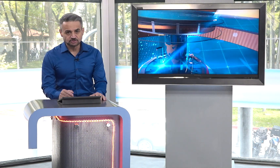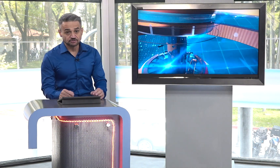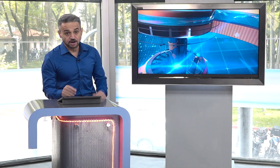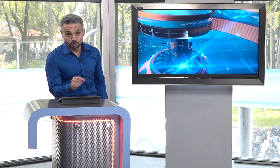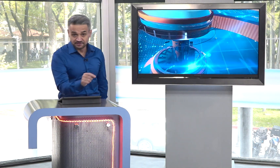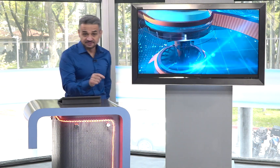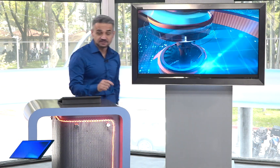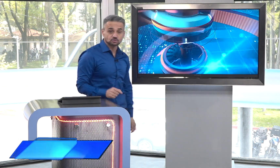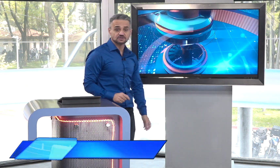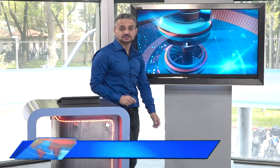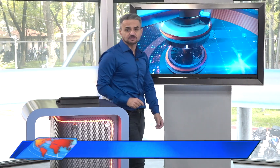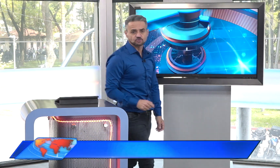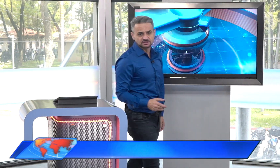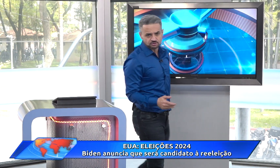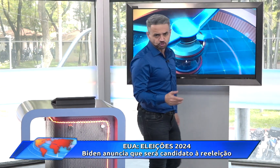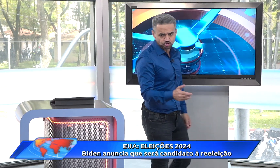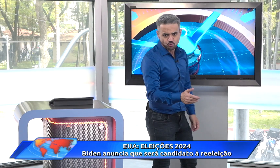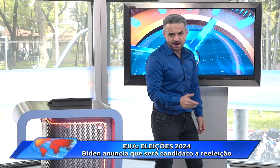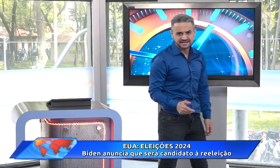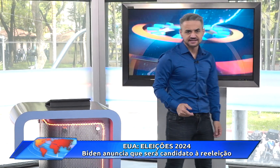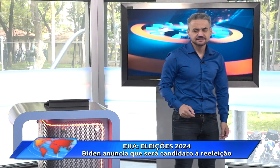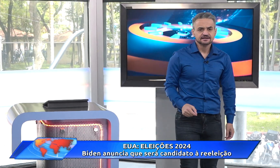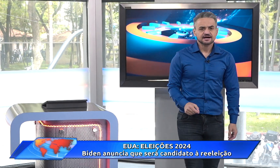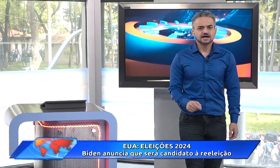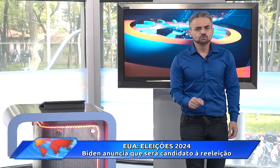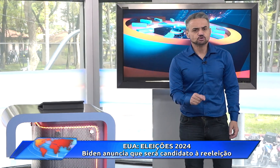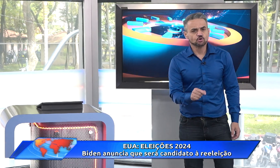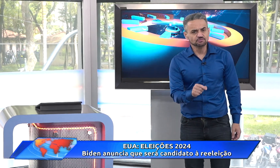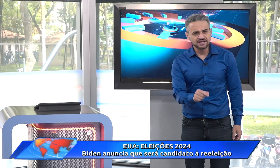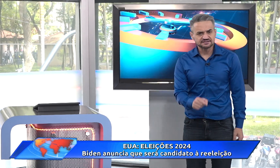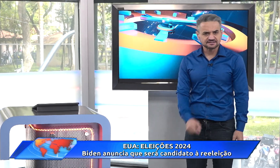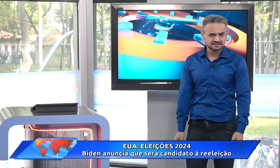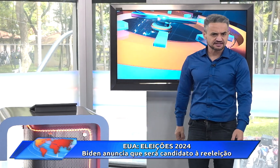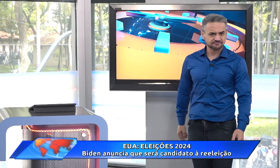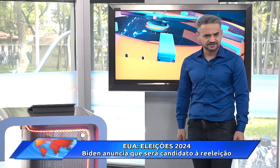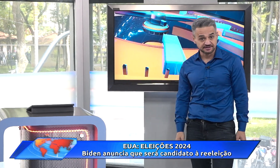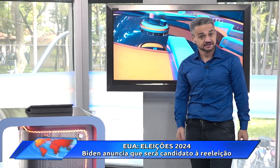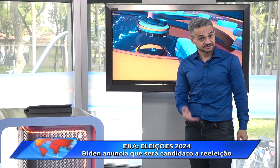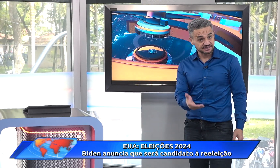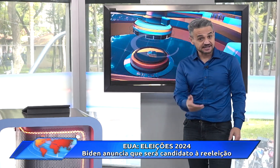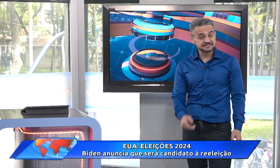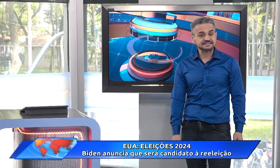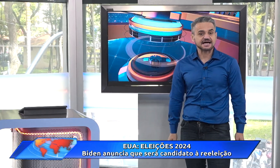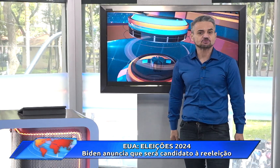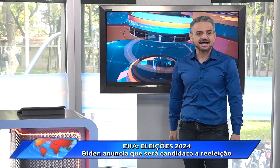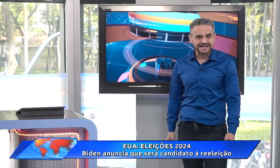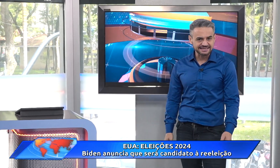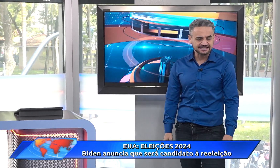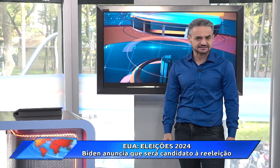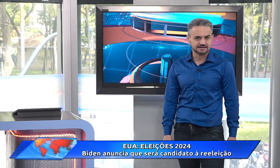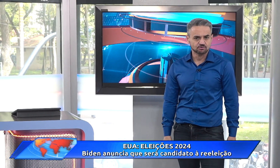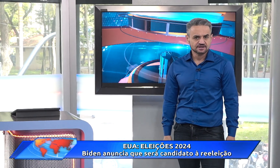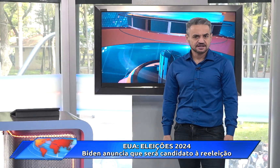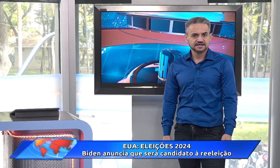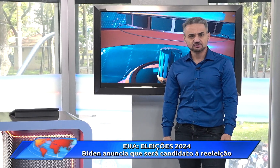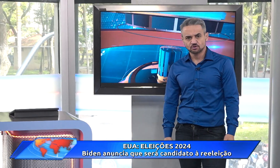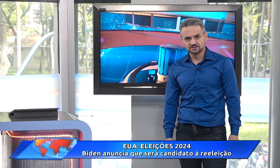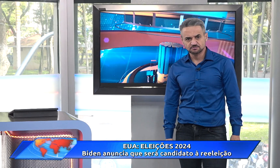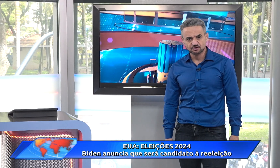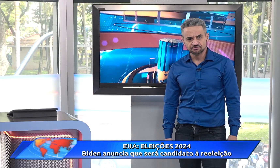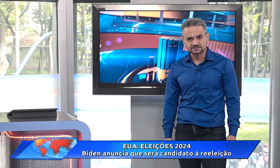internacional o presidente dos Estados Unidos anunciou nesta terça-feira será candidato à reeleição